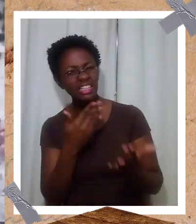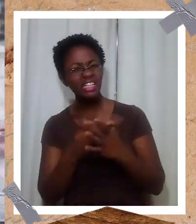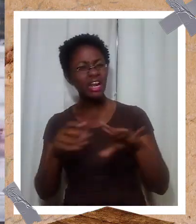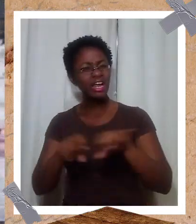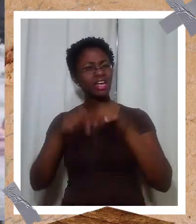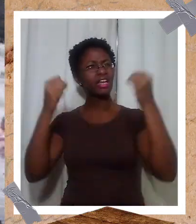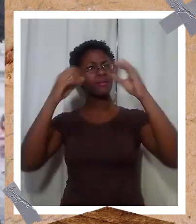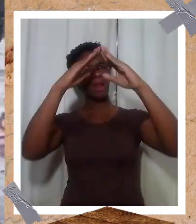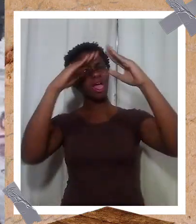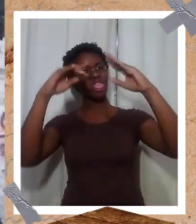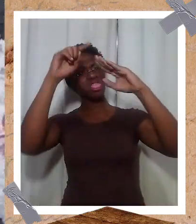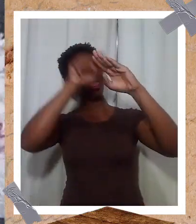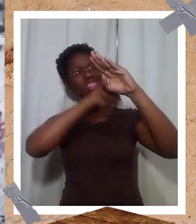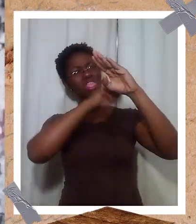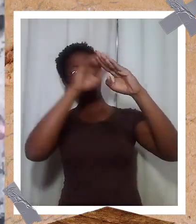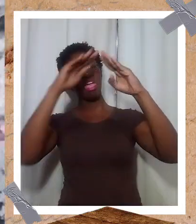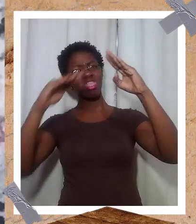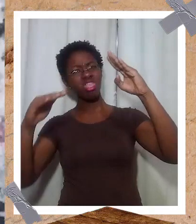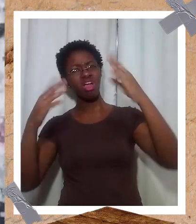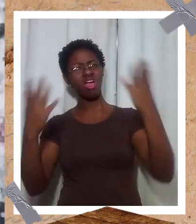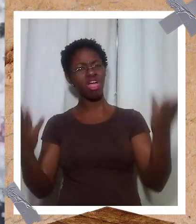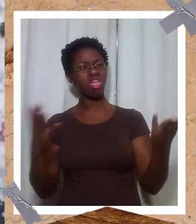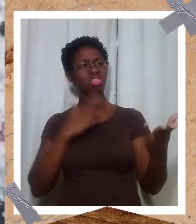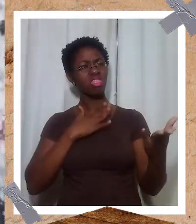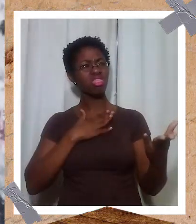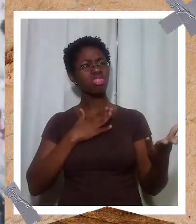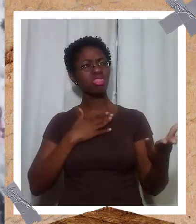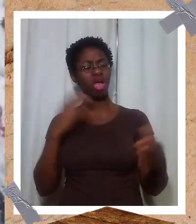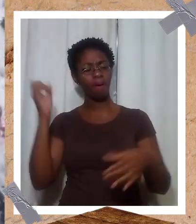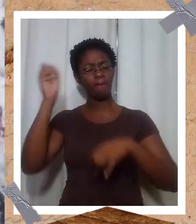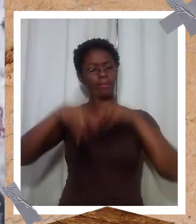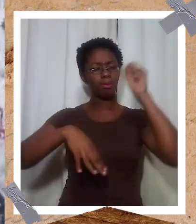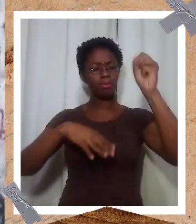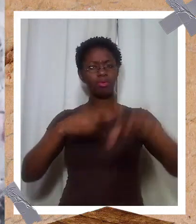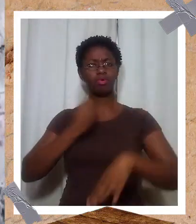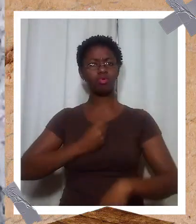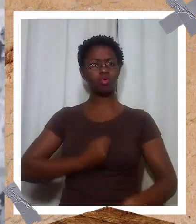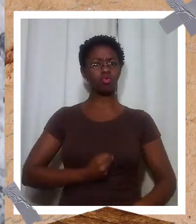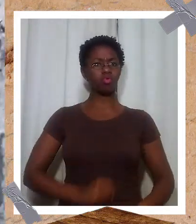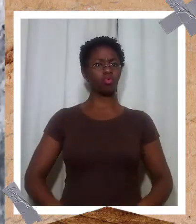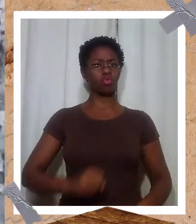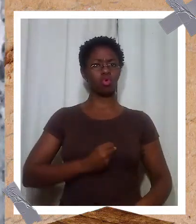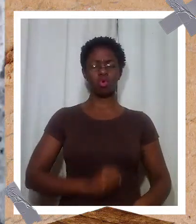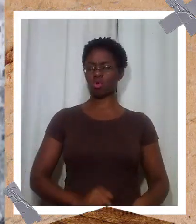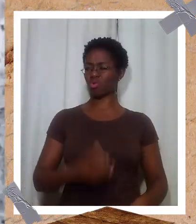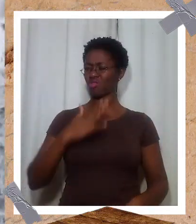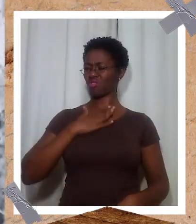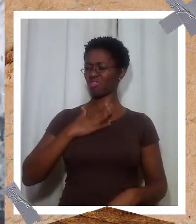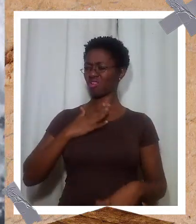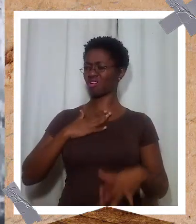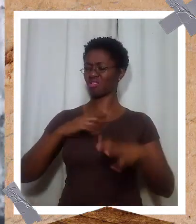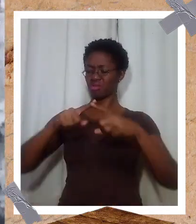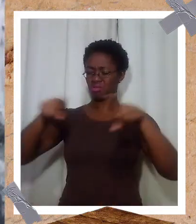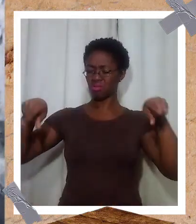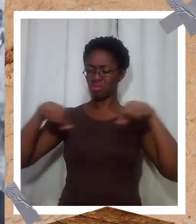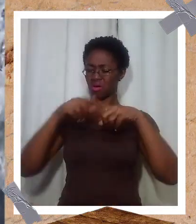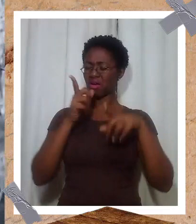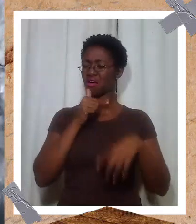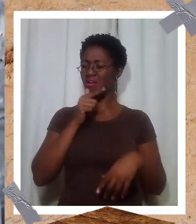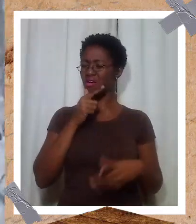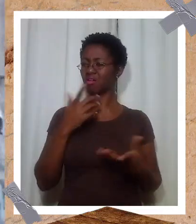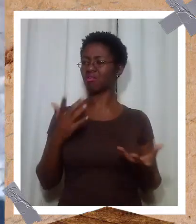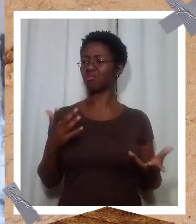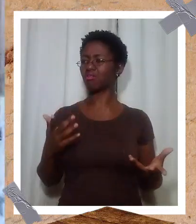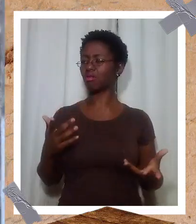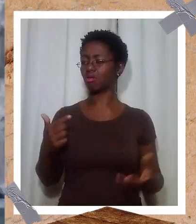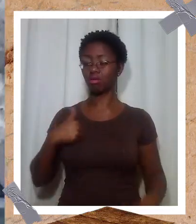telhado e jogar excrementos na minha caixa d'água? Comecei a odiar aquela gente por nos fazer adoecer, por nos intimidar de